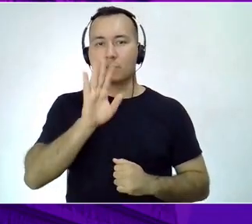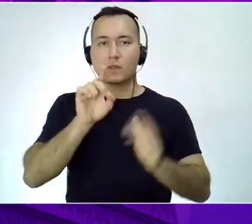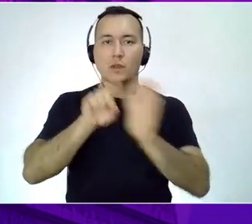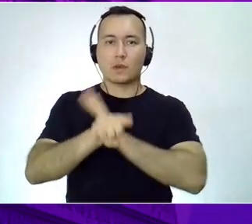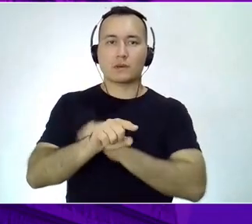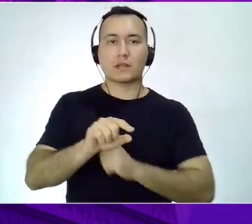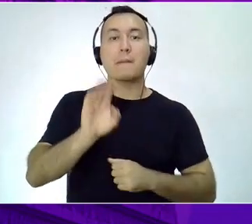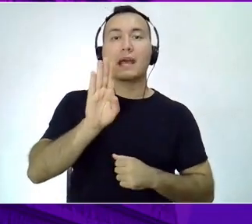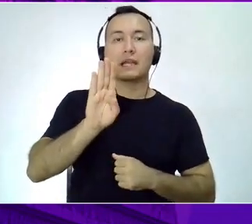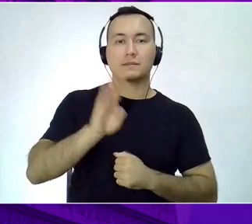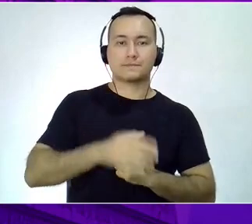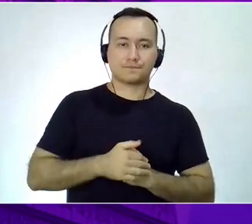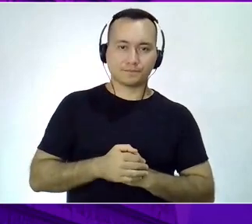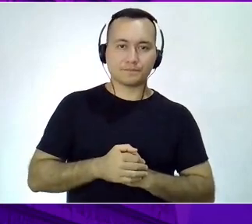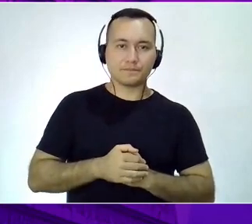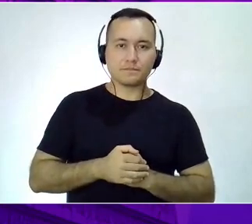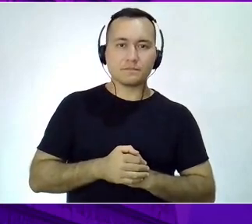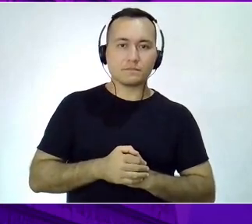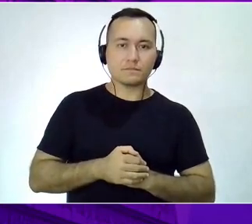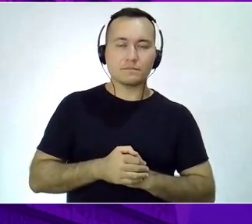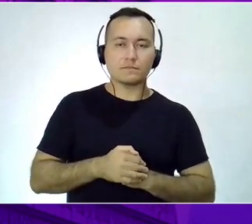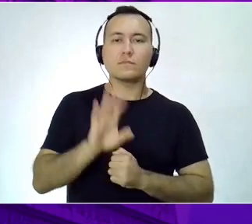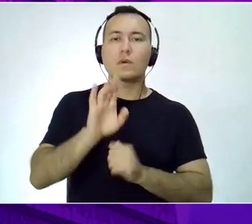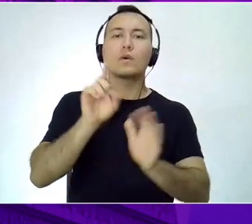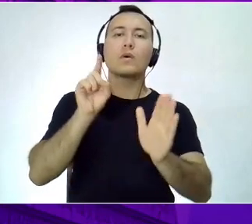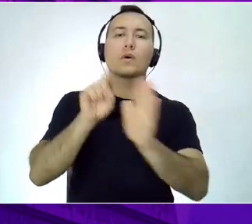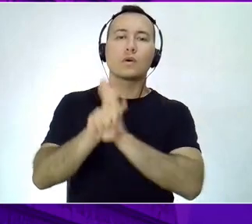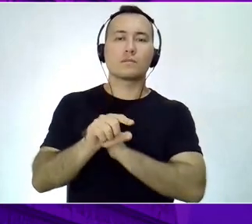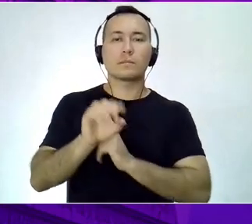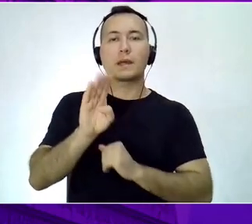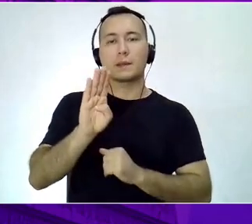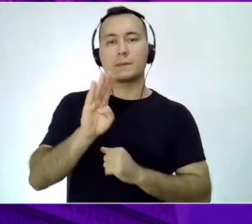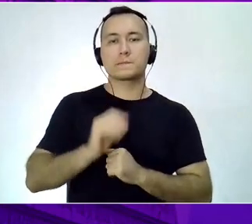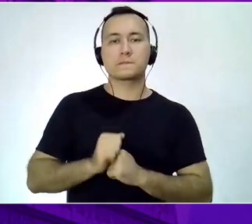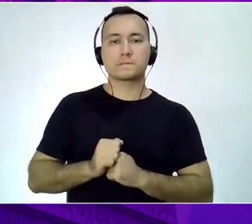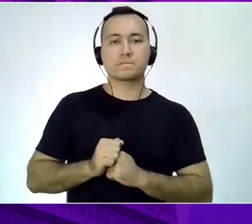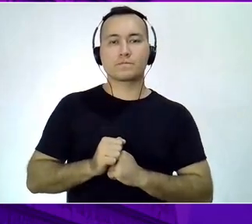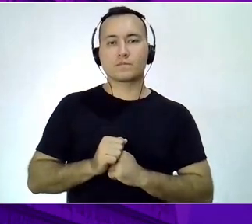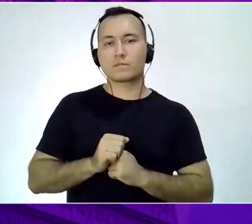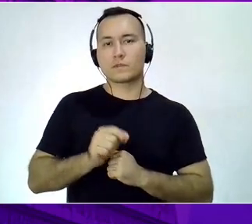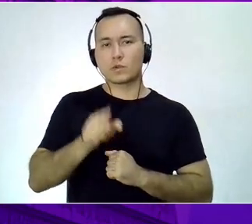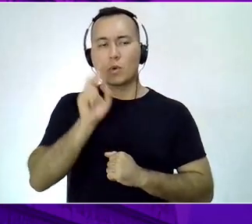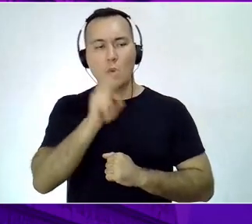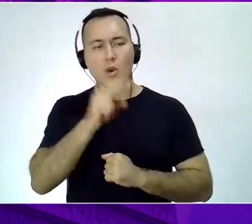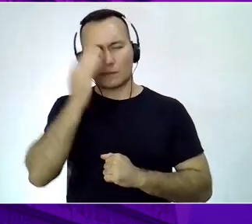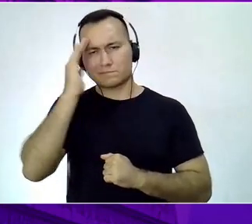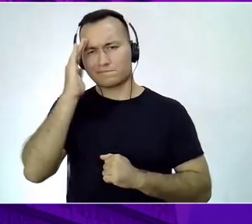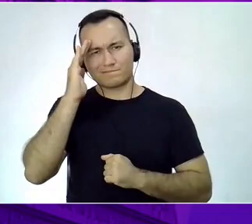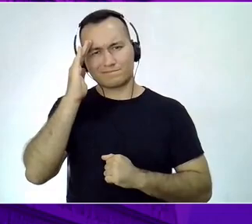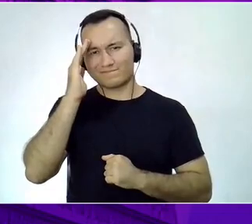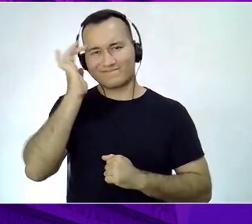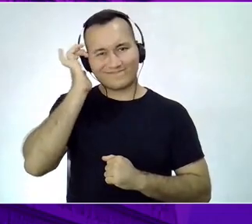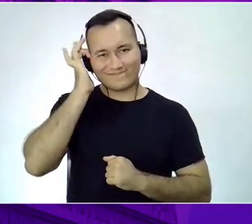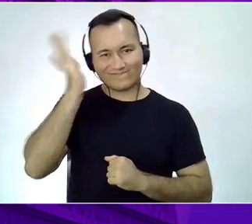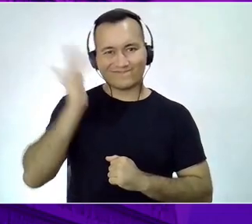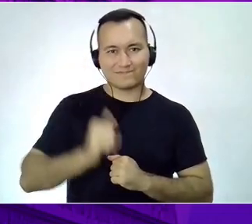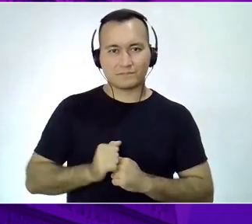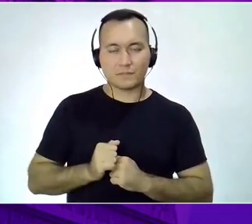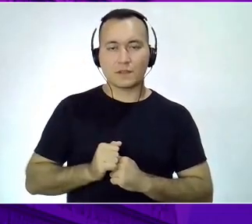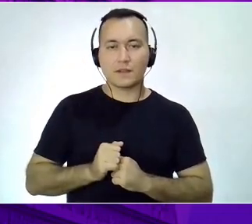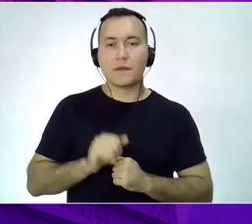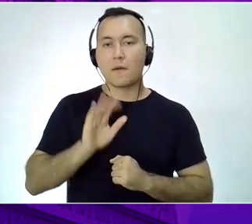em bold, tá bom? Olhando assim, essa aqui fica fácil de analisar e de tirar um insight mesmo sem fazer gráfico, tá? A gente vê